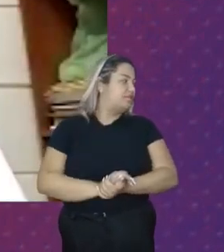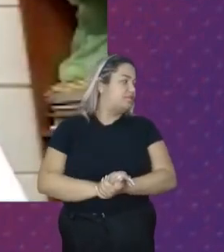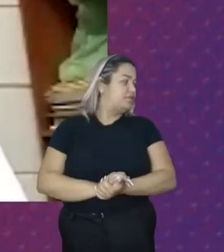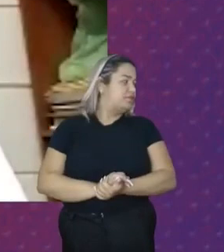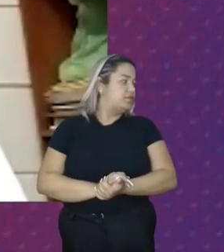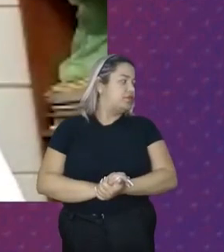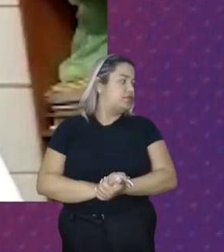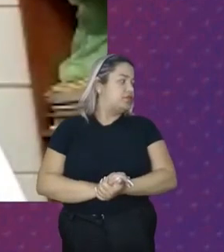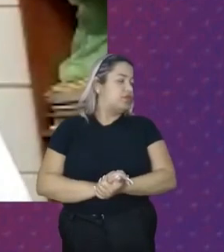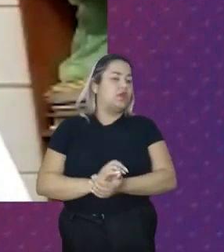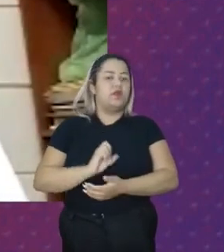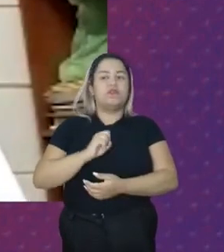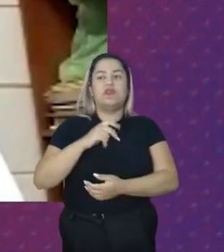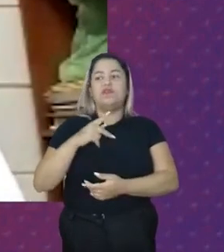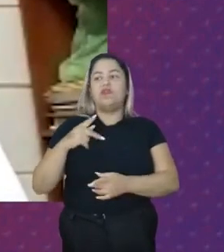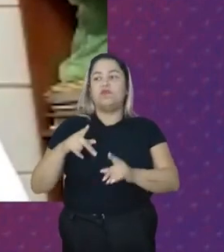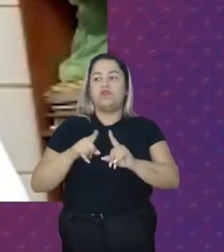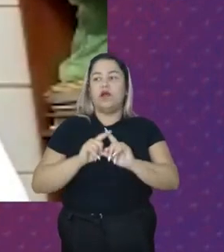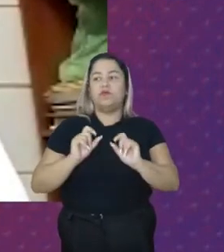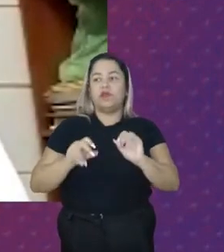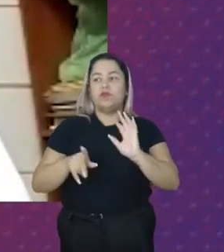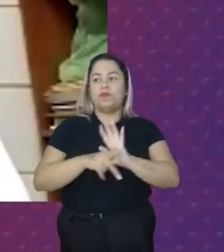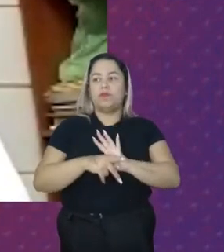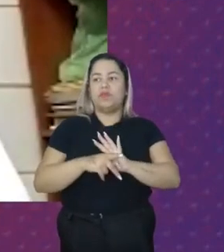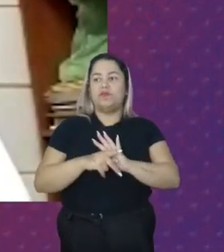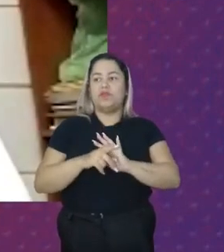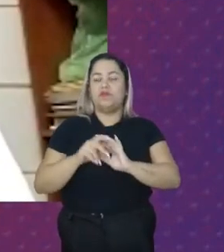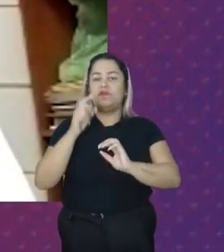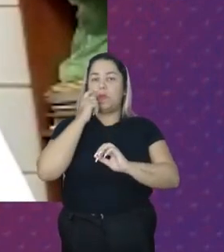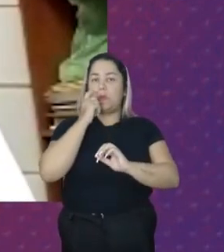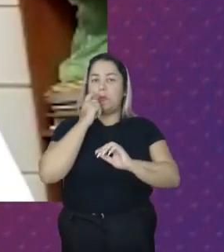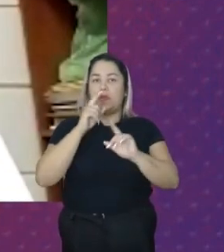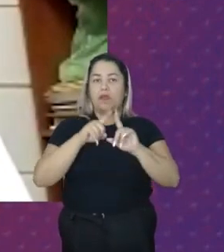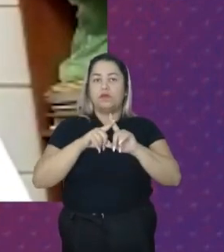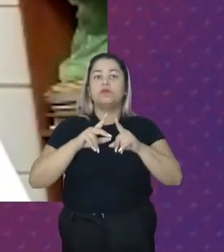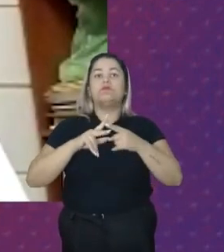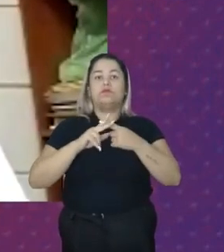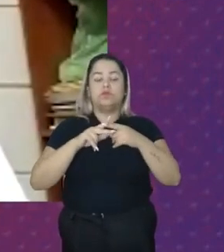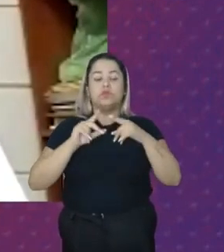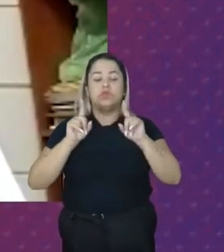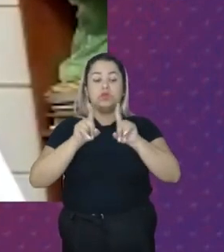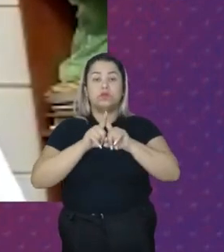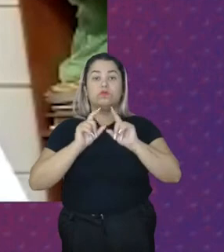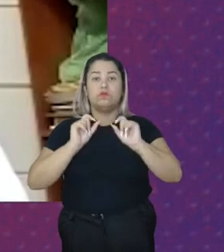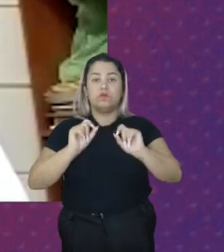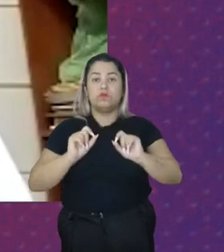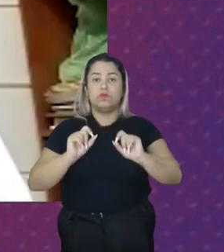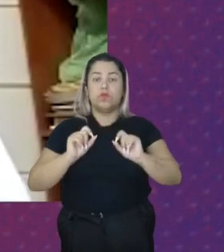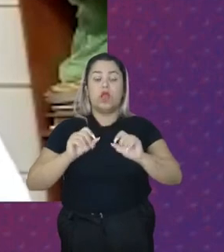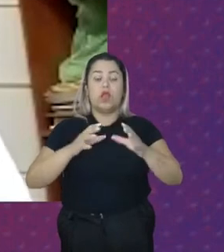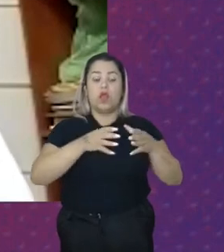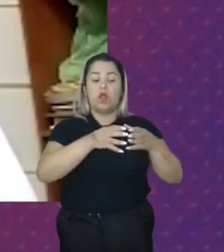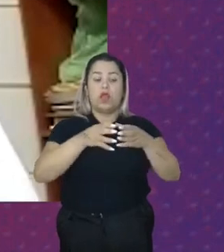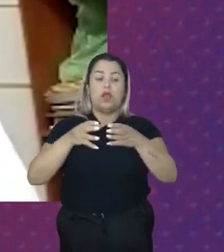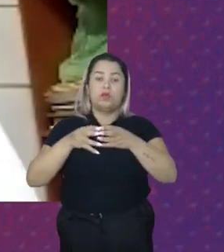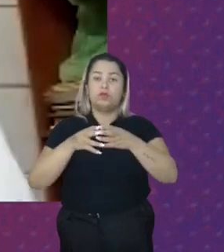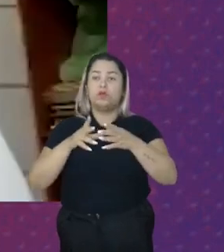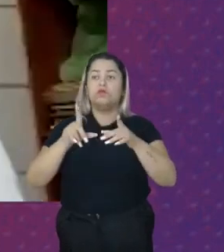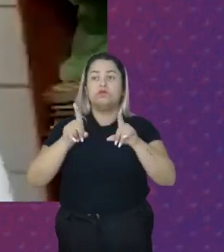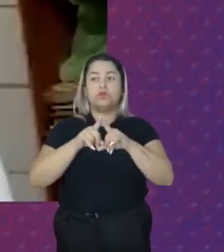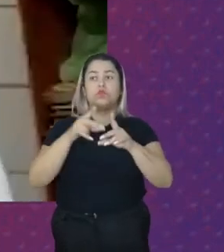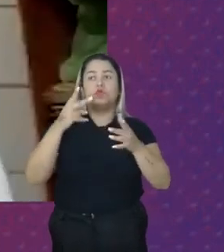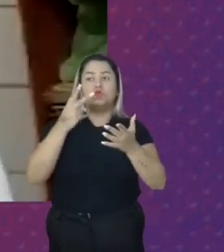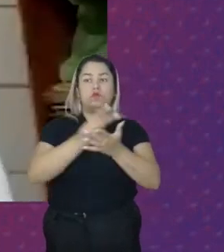dialogar E rever Essas duas Reformas Que prejudicou Tanto a classe Trabalhadora Prejudicou